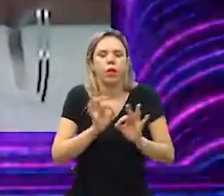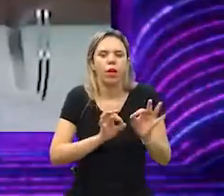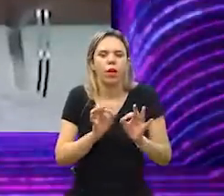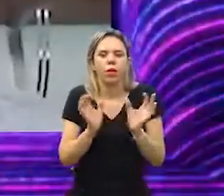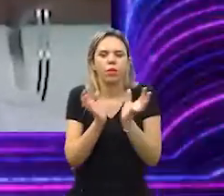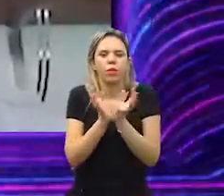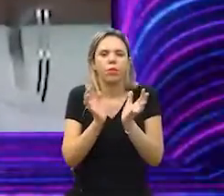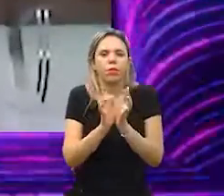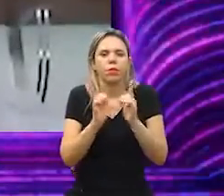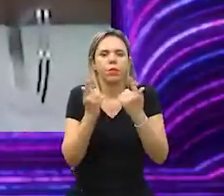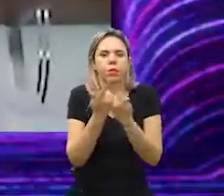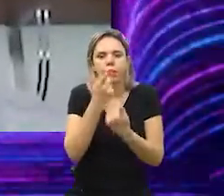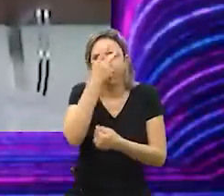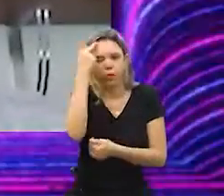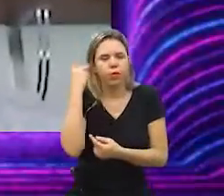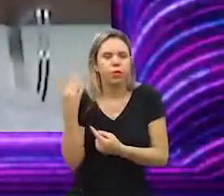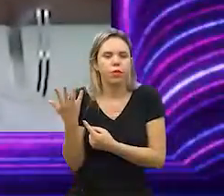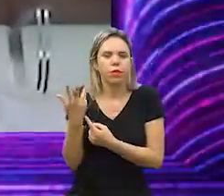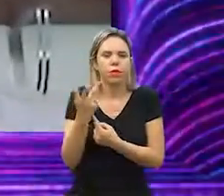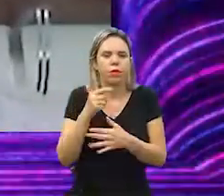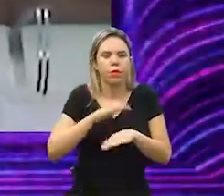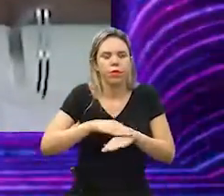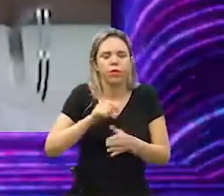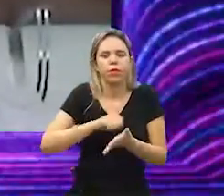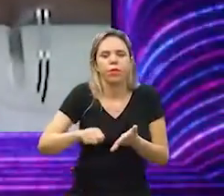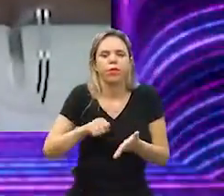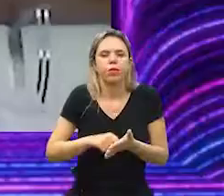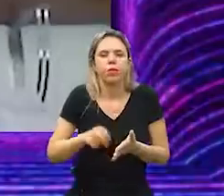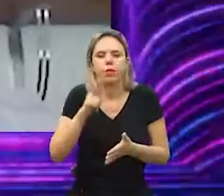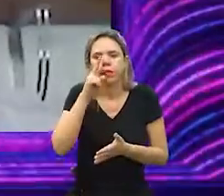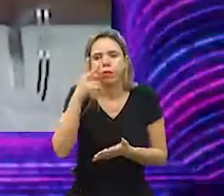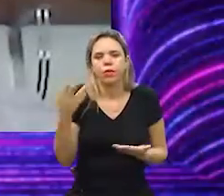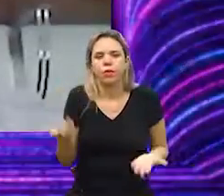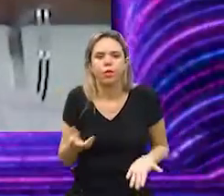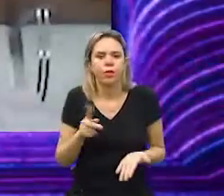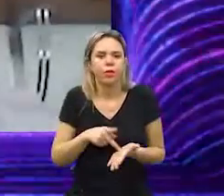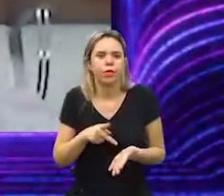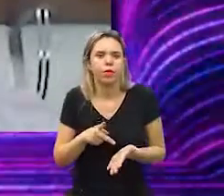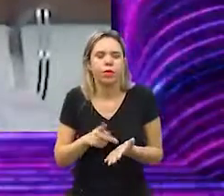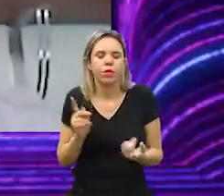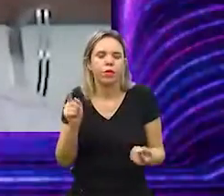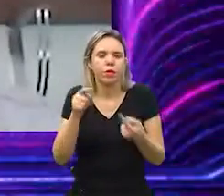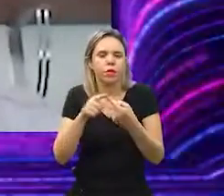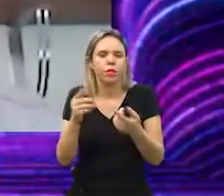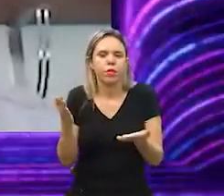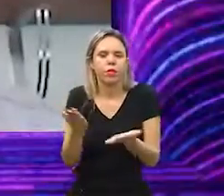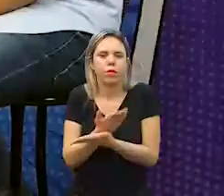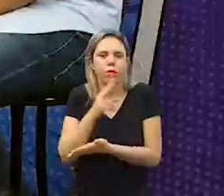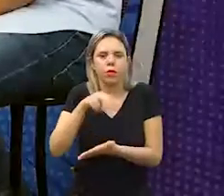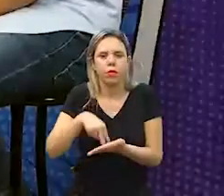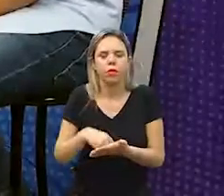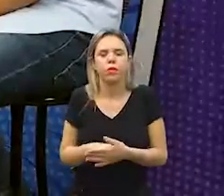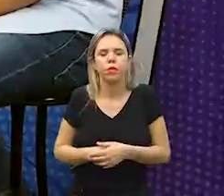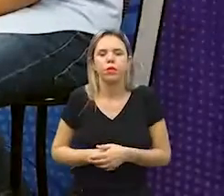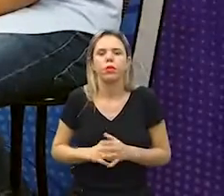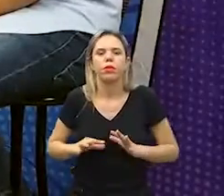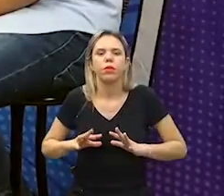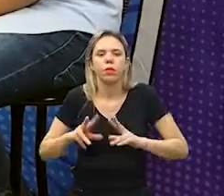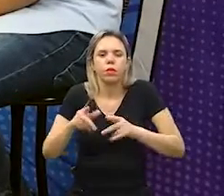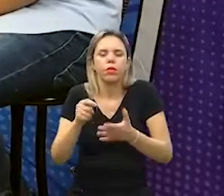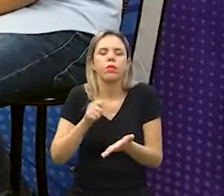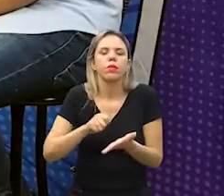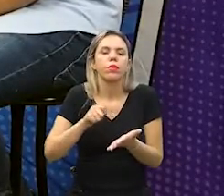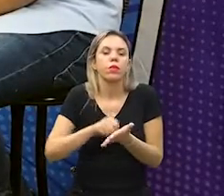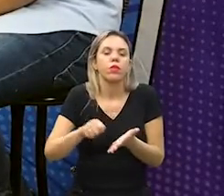pequeno grupo de pessoas com uma questão artística, autoral muito forte. E, na verdade, o objetivo do livro é ser lido, né? O objetivo de todo